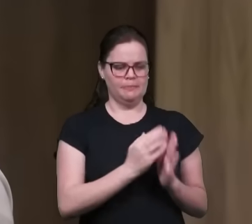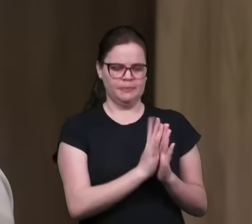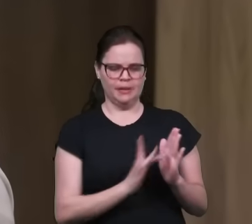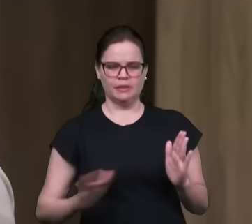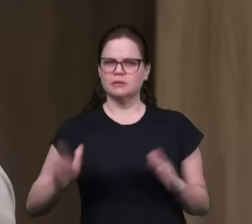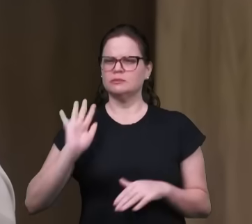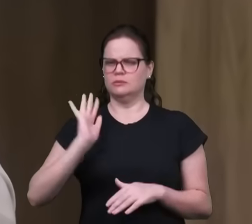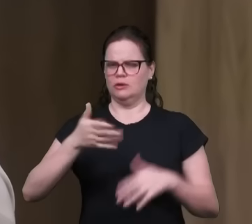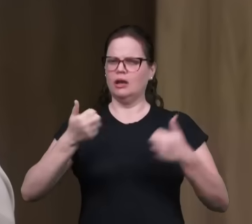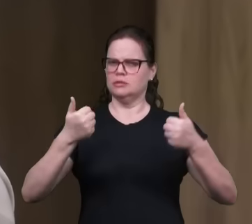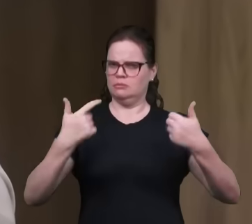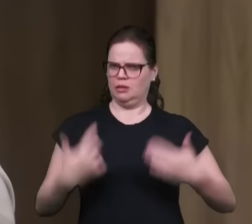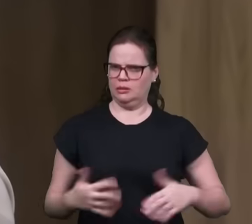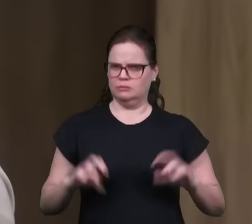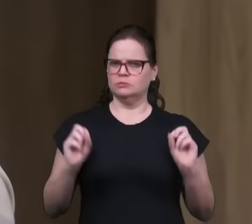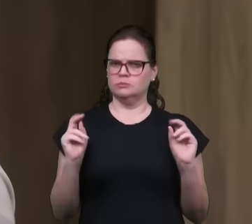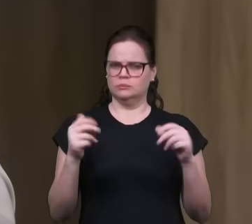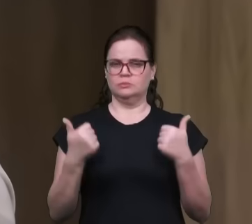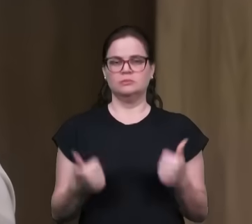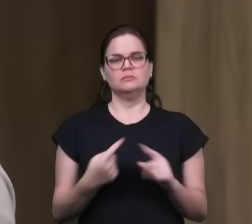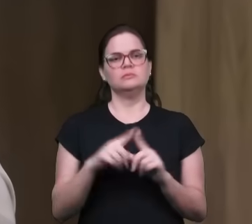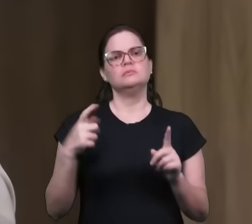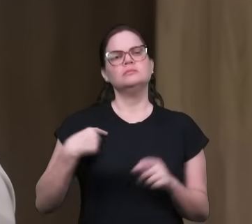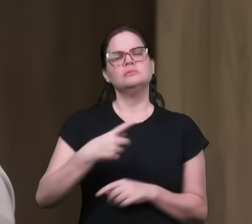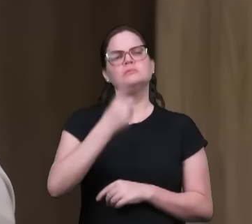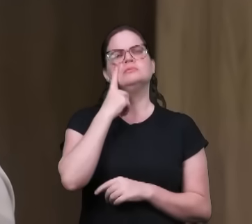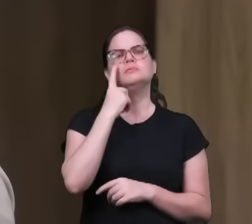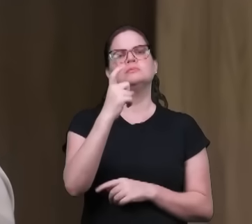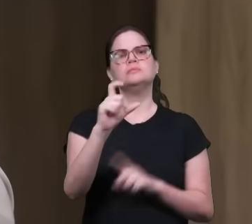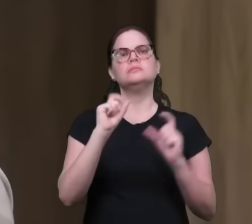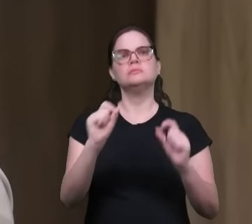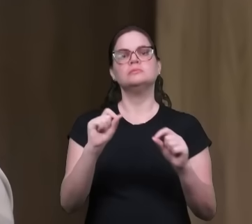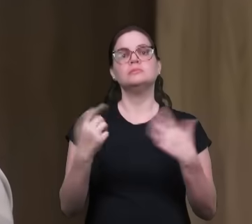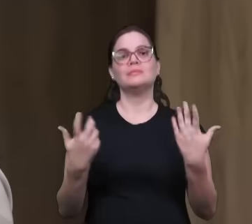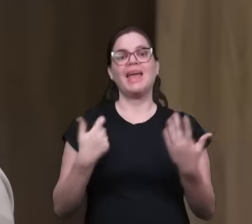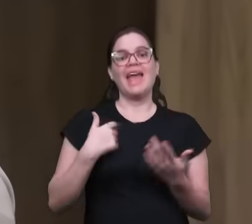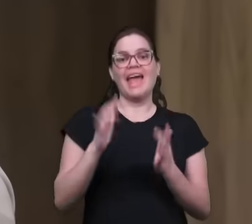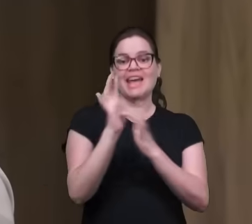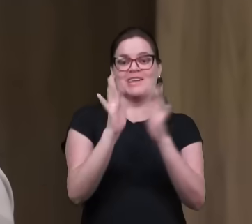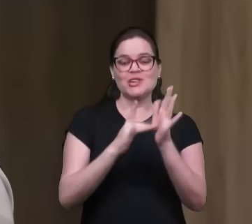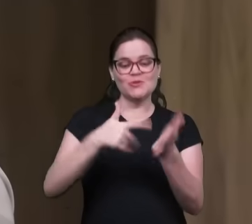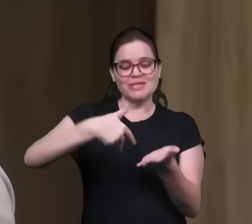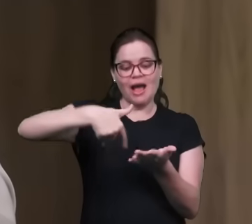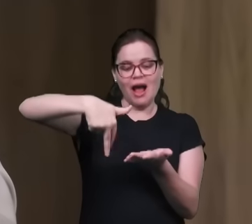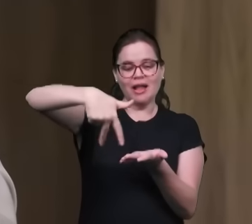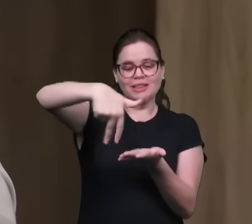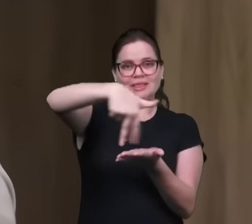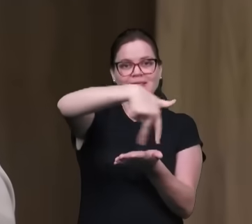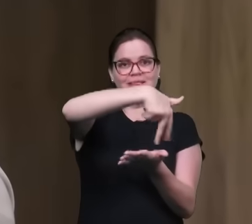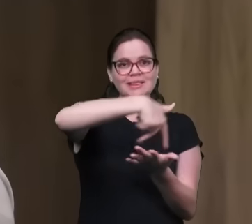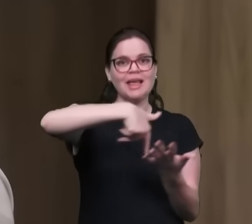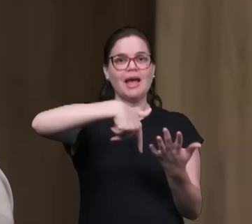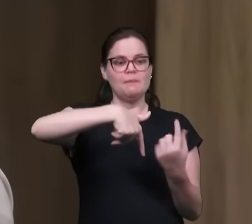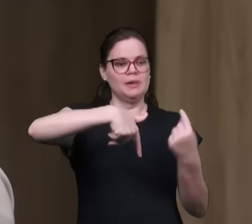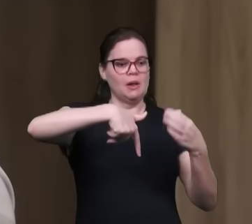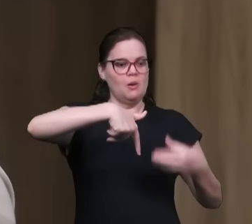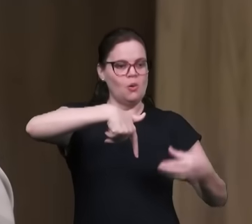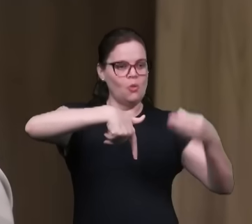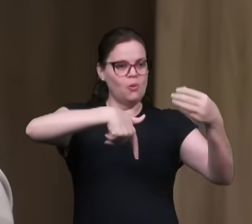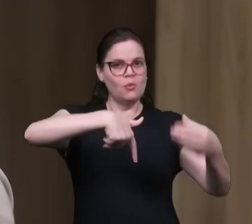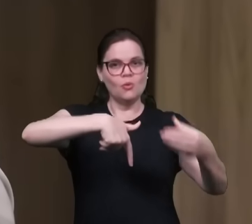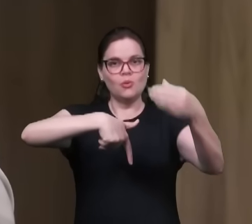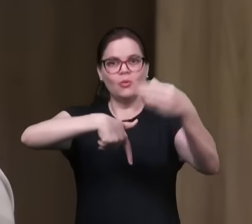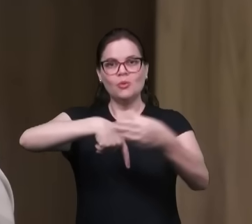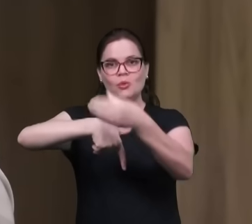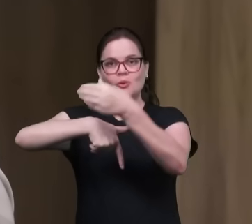isso, né? Agora, o que é interessante é o Senhor Jesus andar no meio dos 7 castiçais. Aí nós vamos trazer isso agora para hoje. Vem cá, mas como é